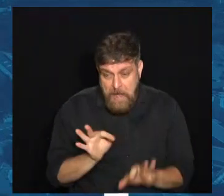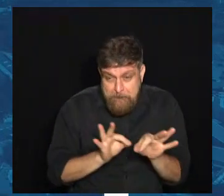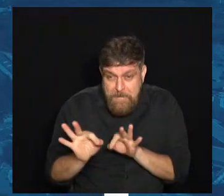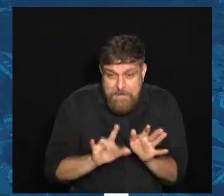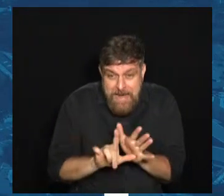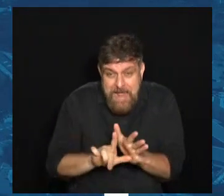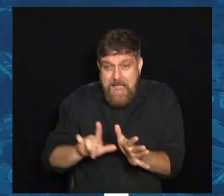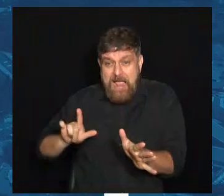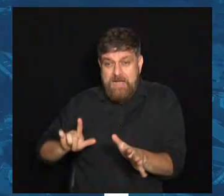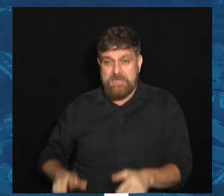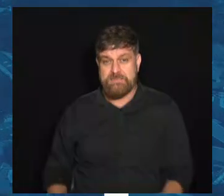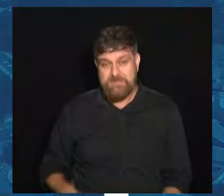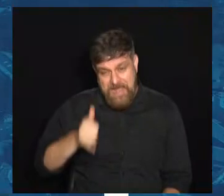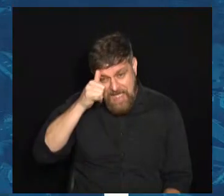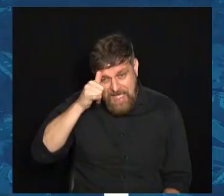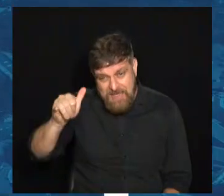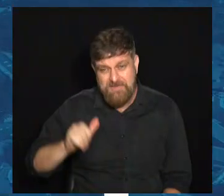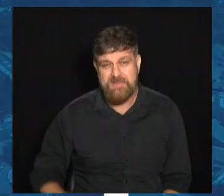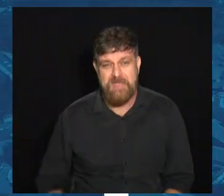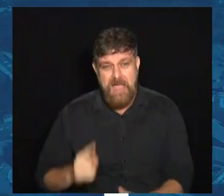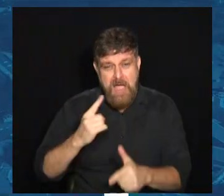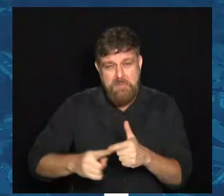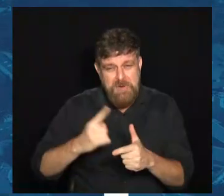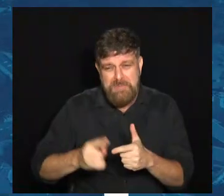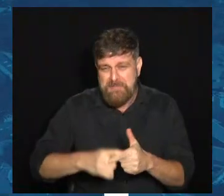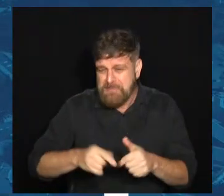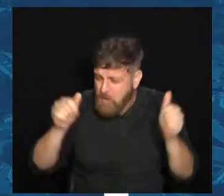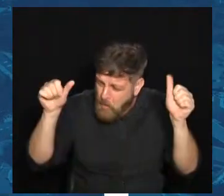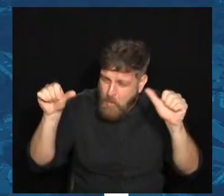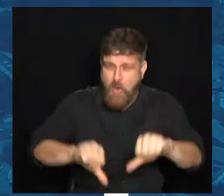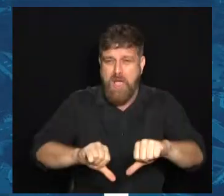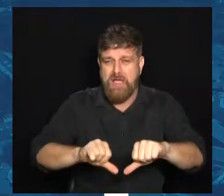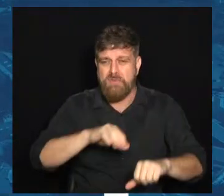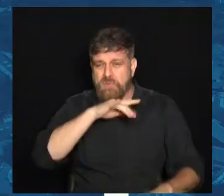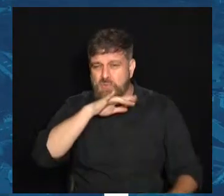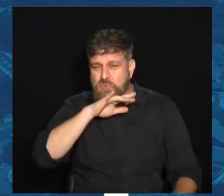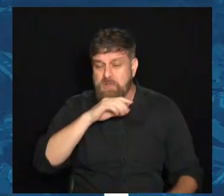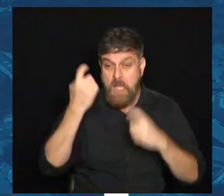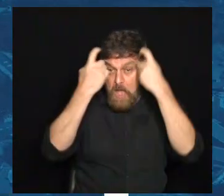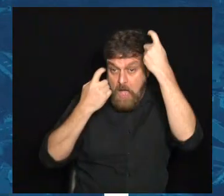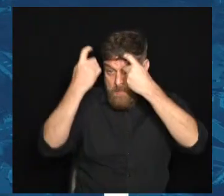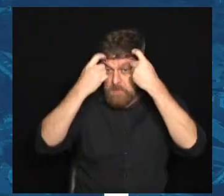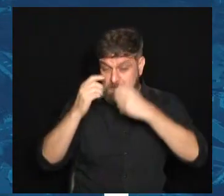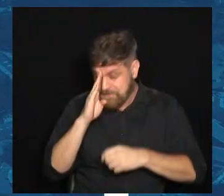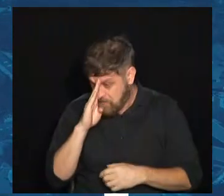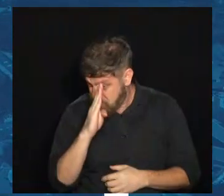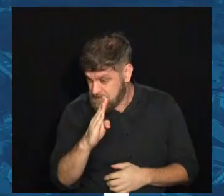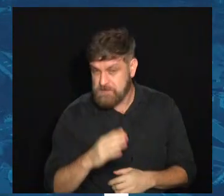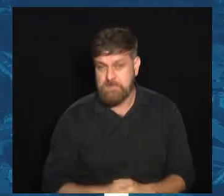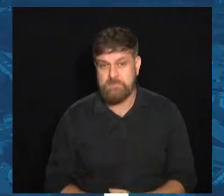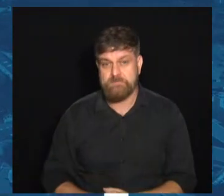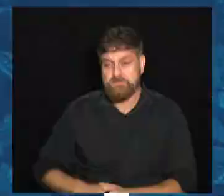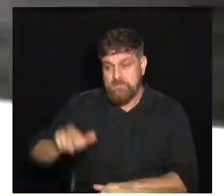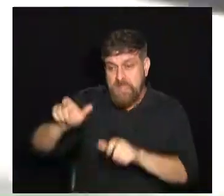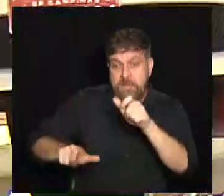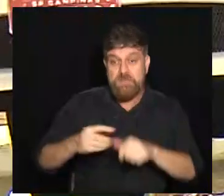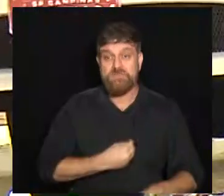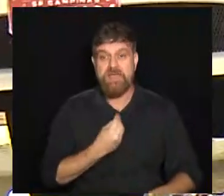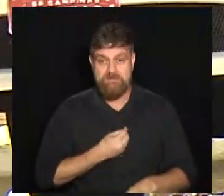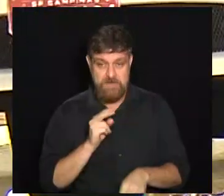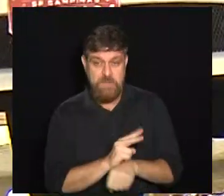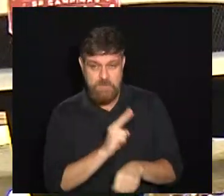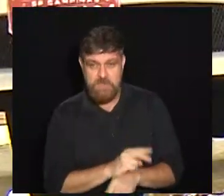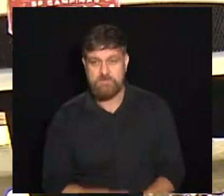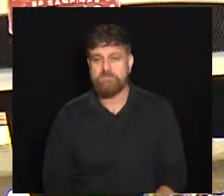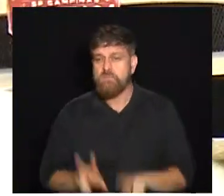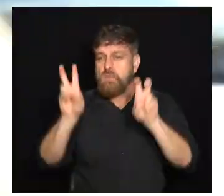preparando para aquele que seria o pior cenário. E a preocupação maior é cuidar da vida das pessoas. Já em